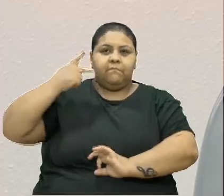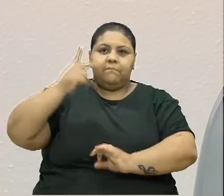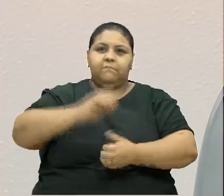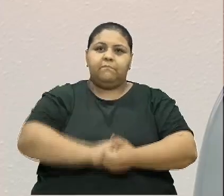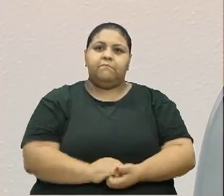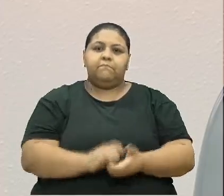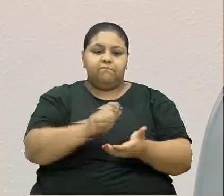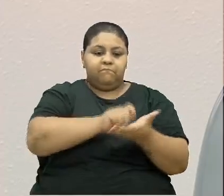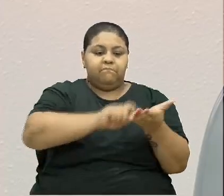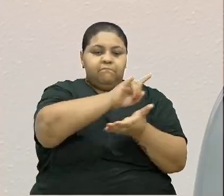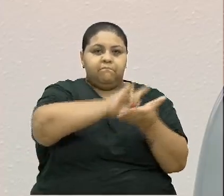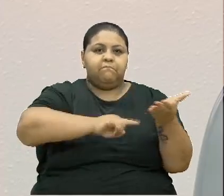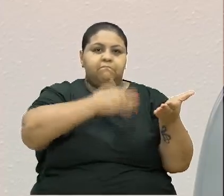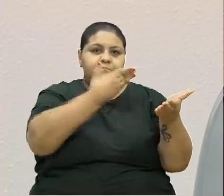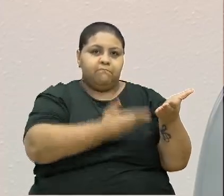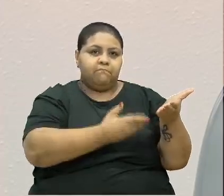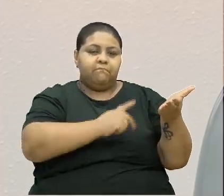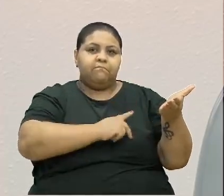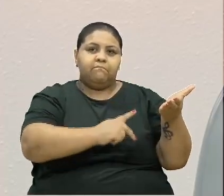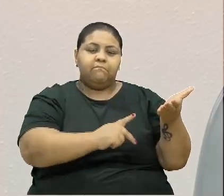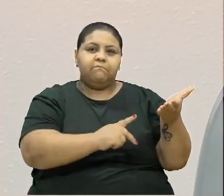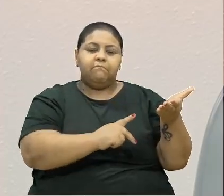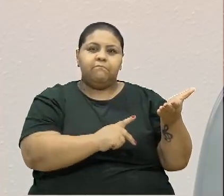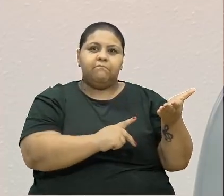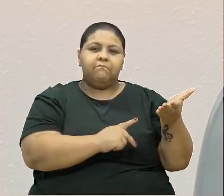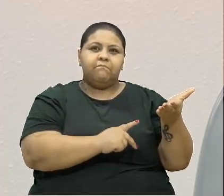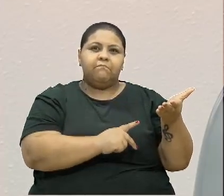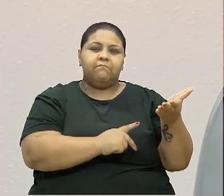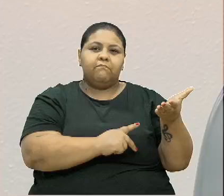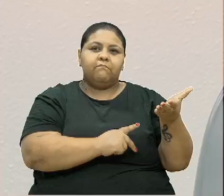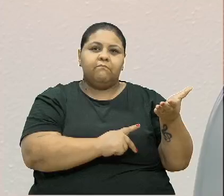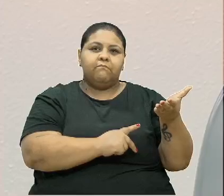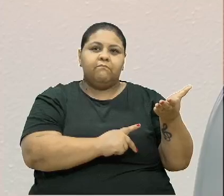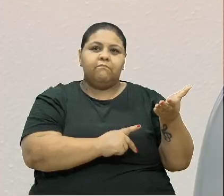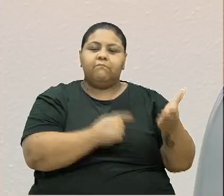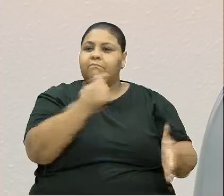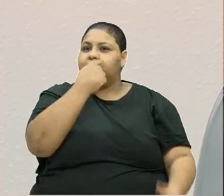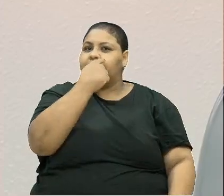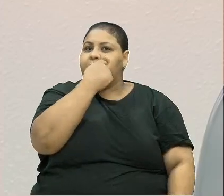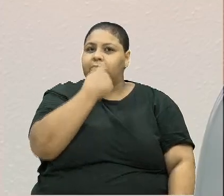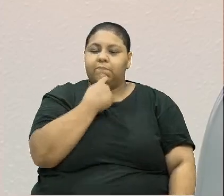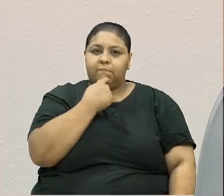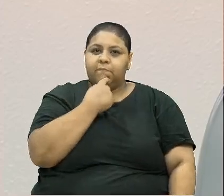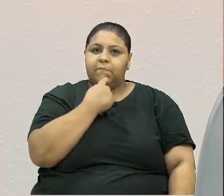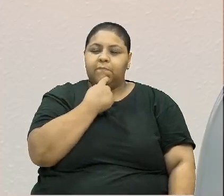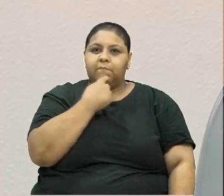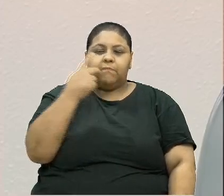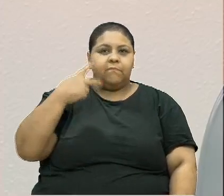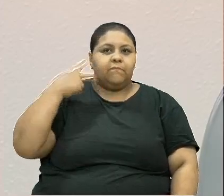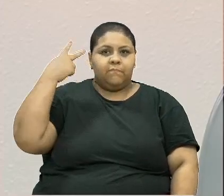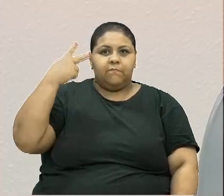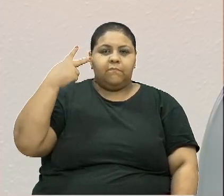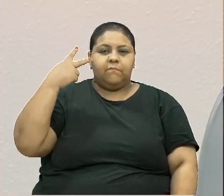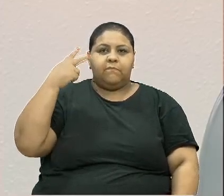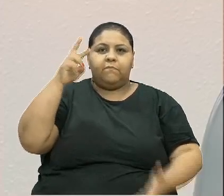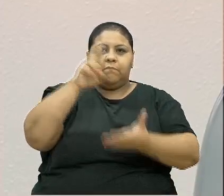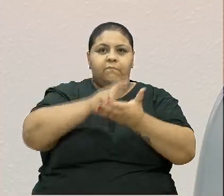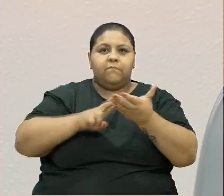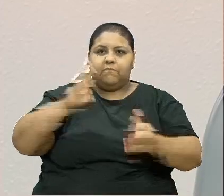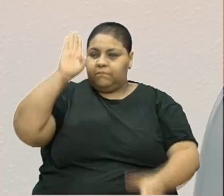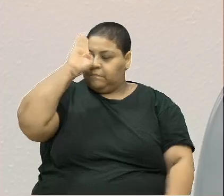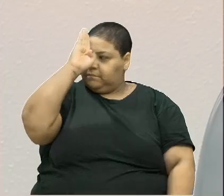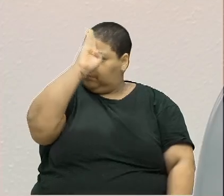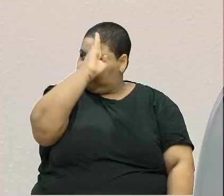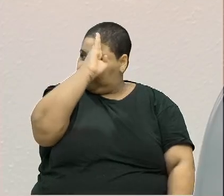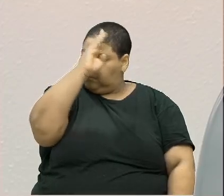política. Esse documento vem assinado pelo presidente da SEDUT, Wagner Petrini, vereador relator Adriano